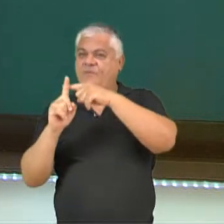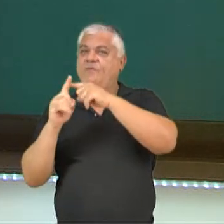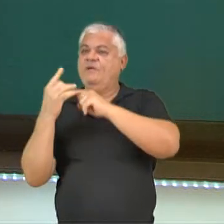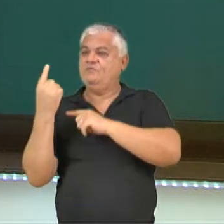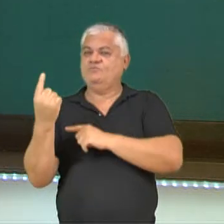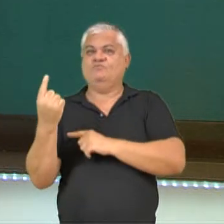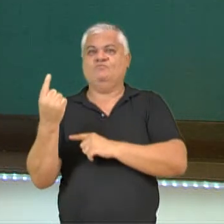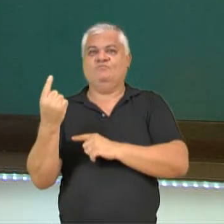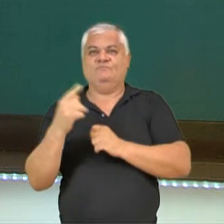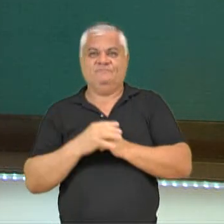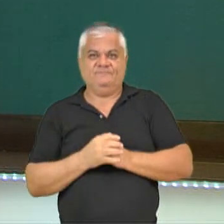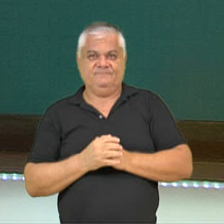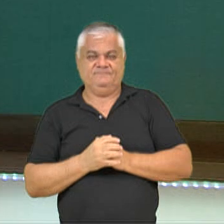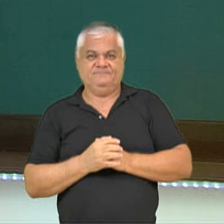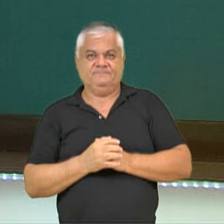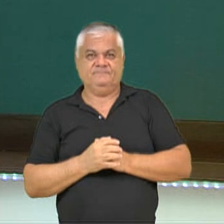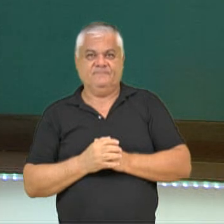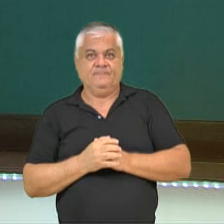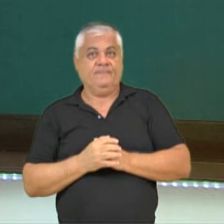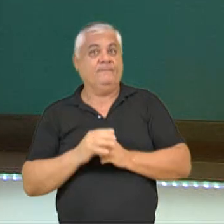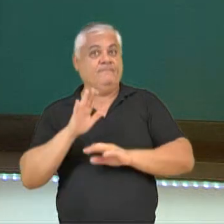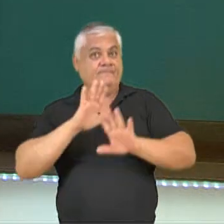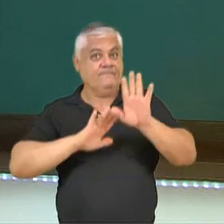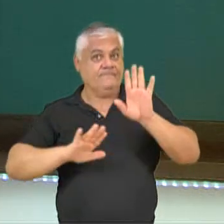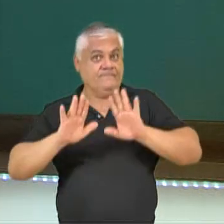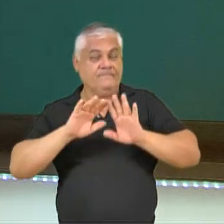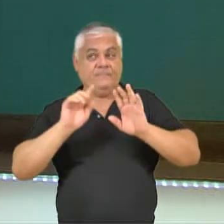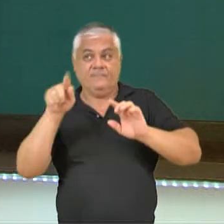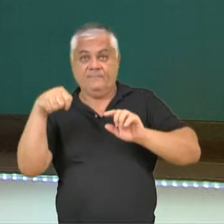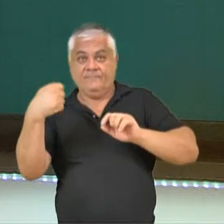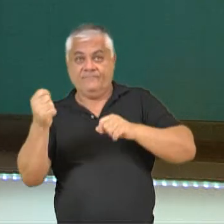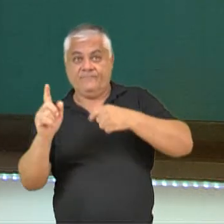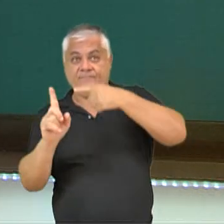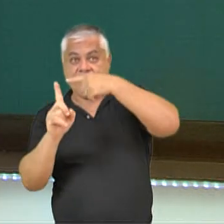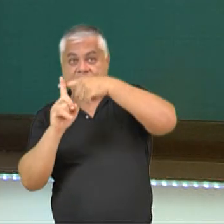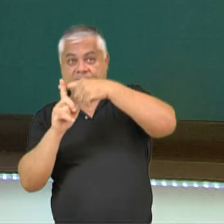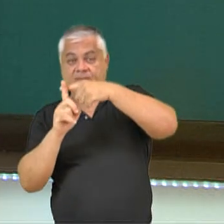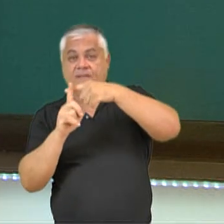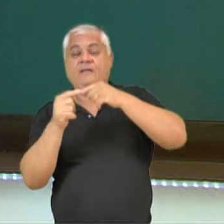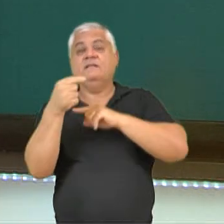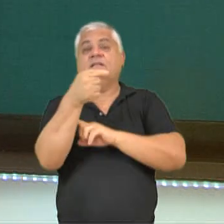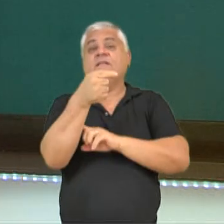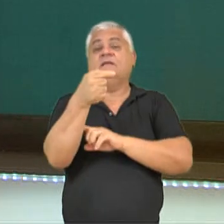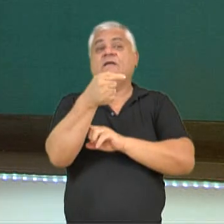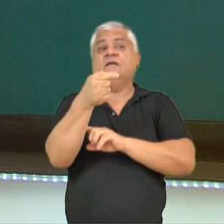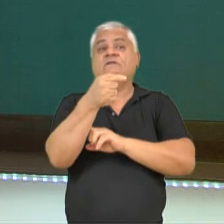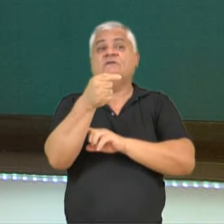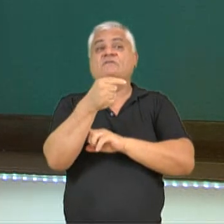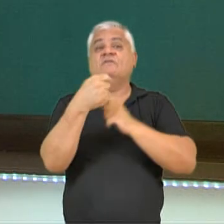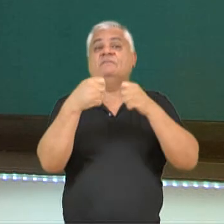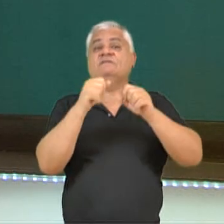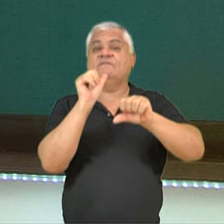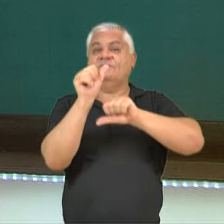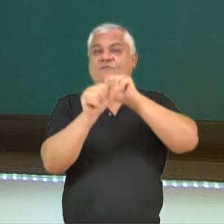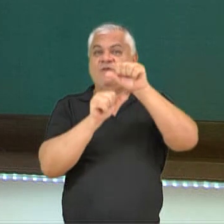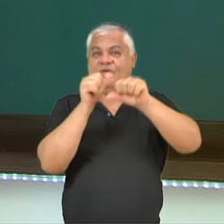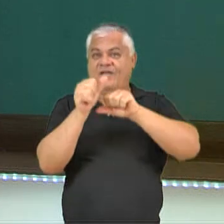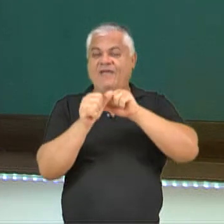mais 4 vezes 1. Então, cuidado com os sinais. Se aqui eu tivesse um sinal negativo, eu teria que fazer regra de